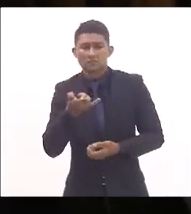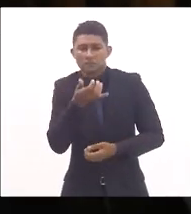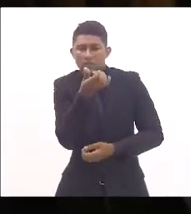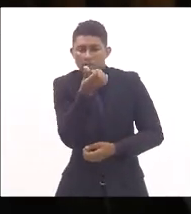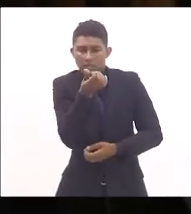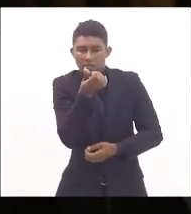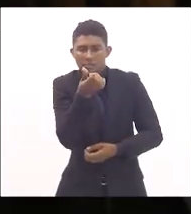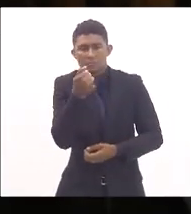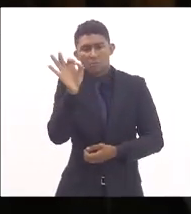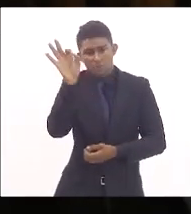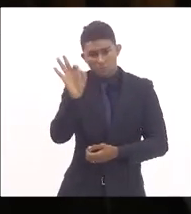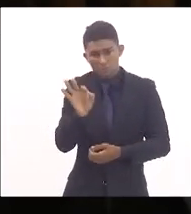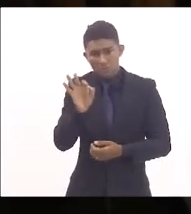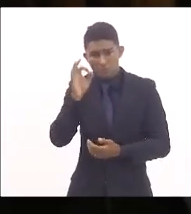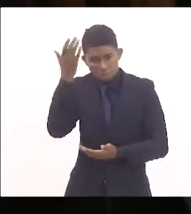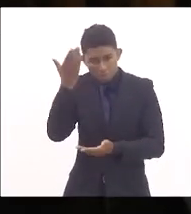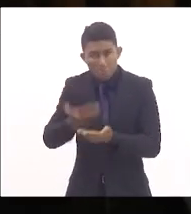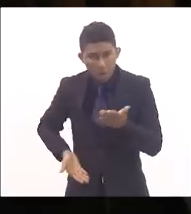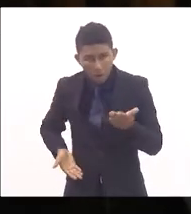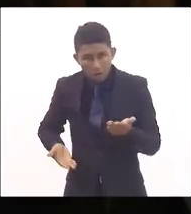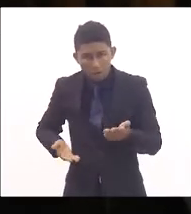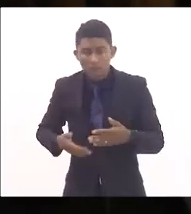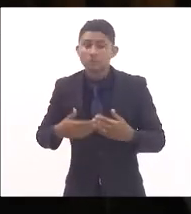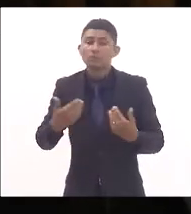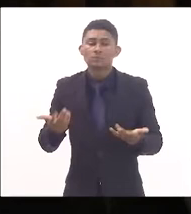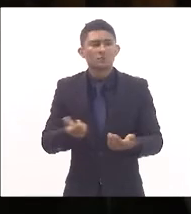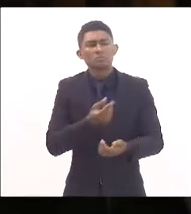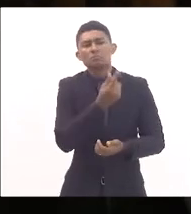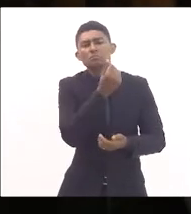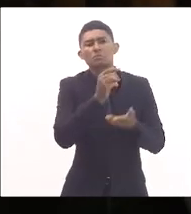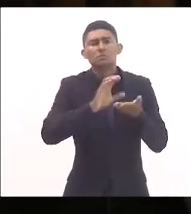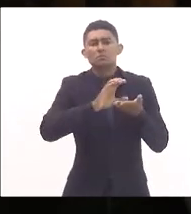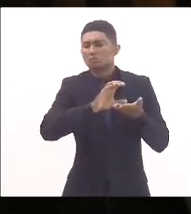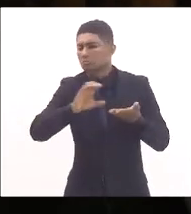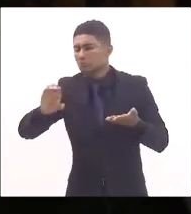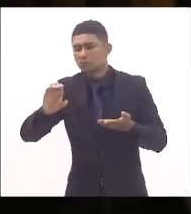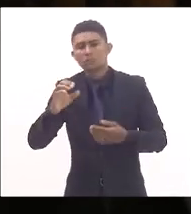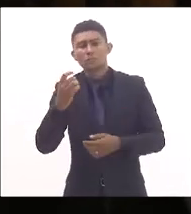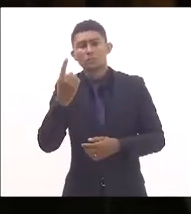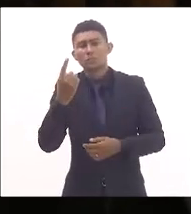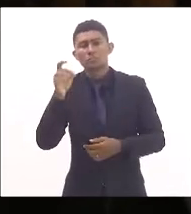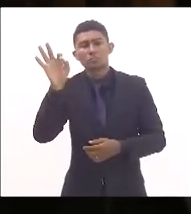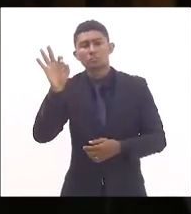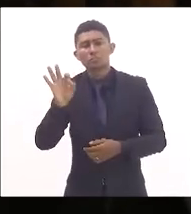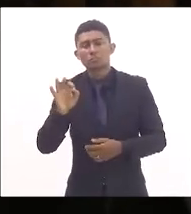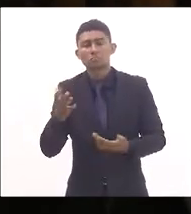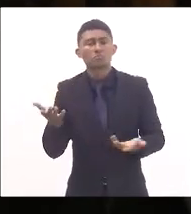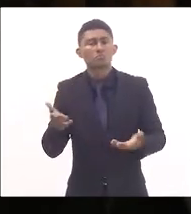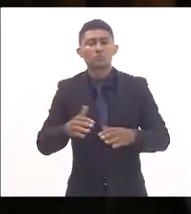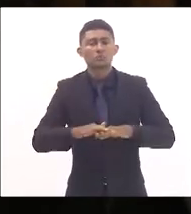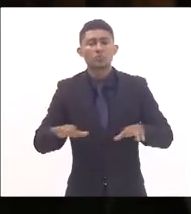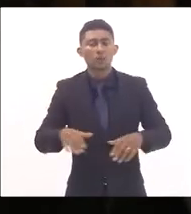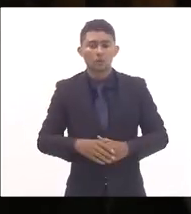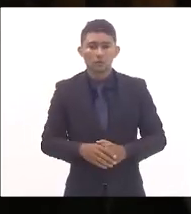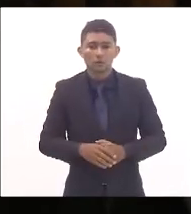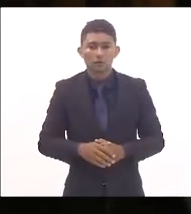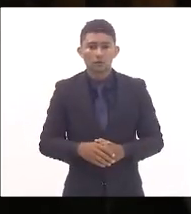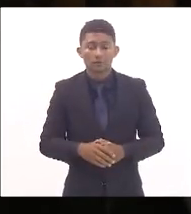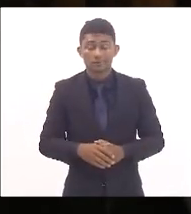6%, você, na verdade, será compensado com 1%. Veja só,